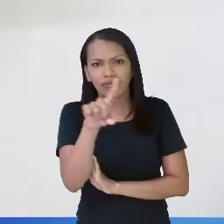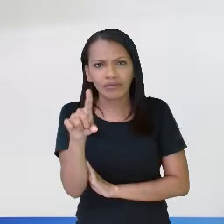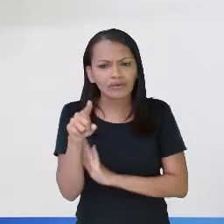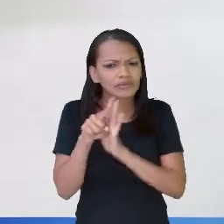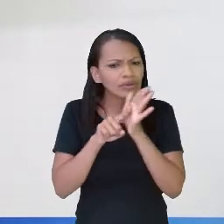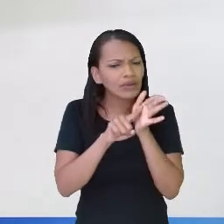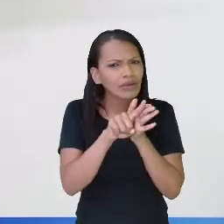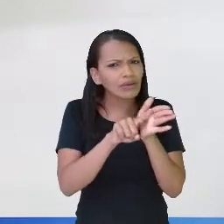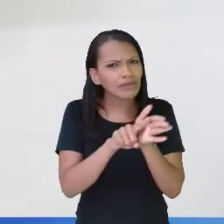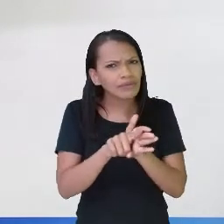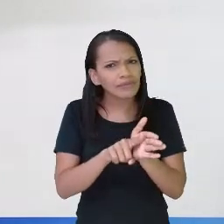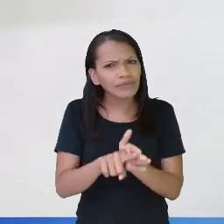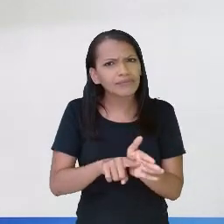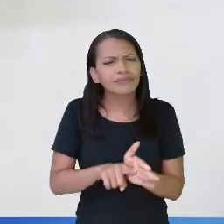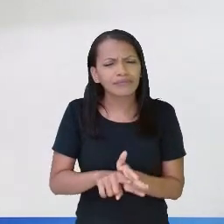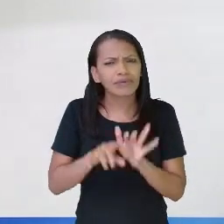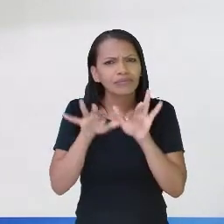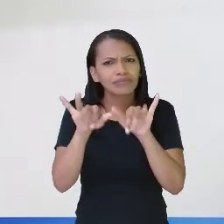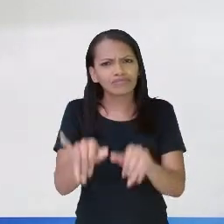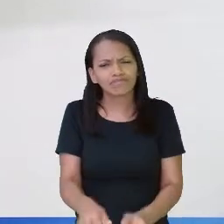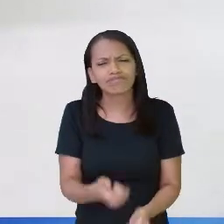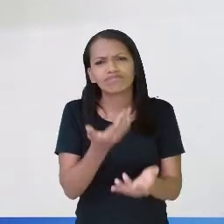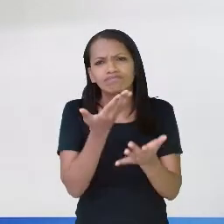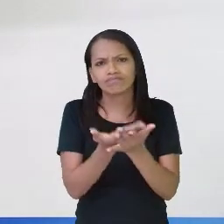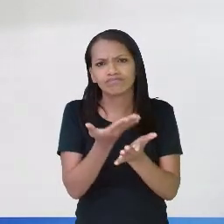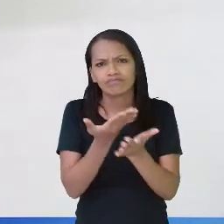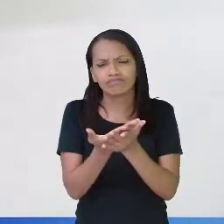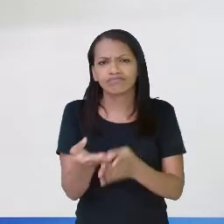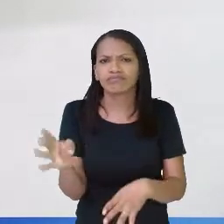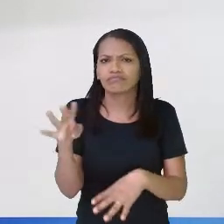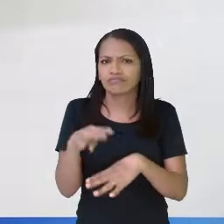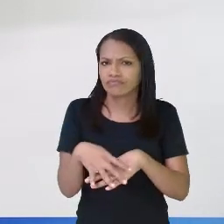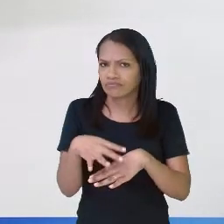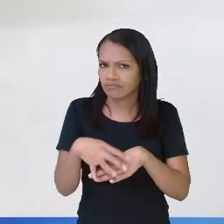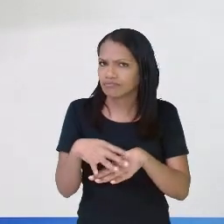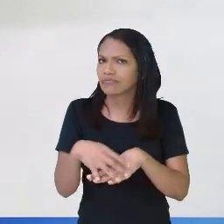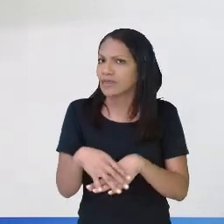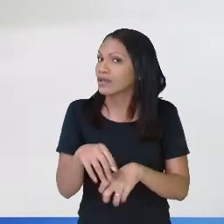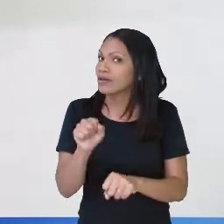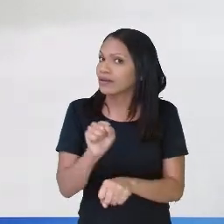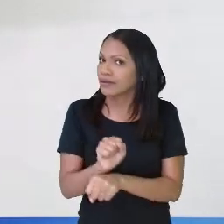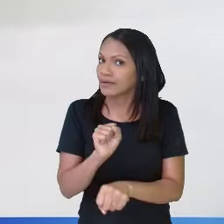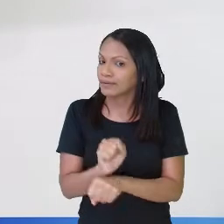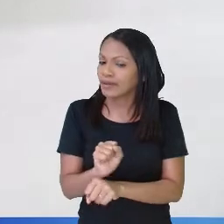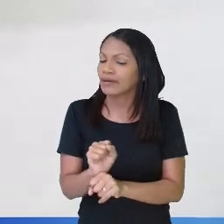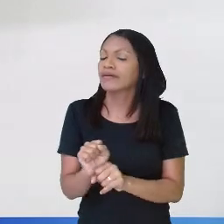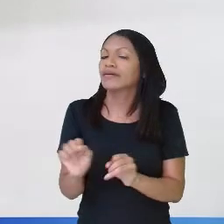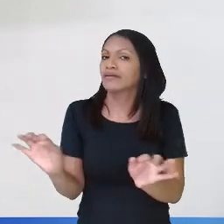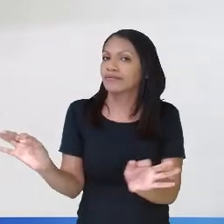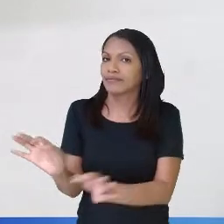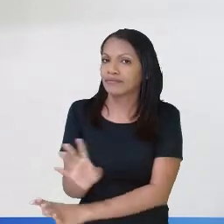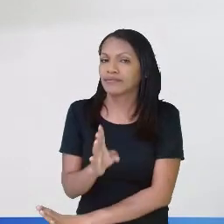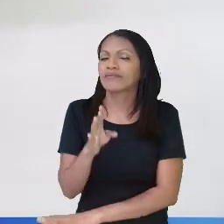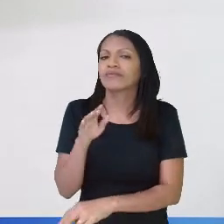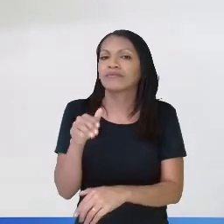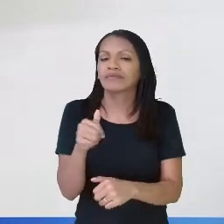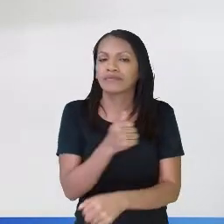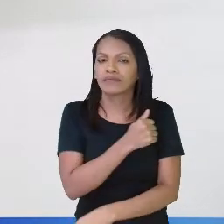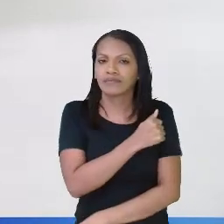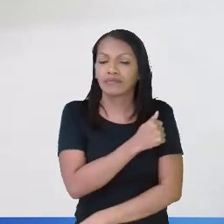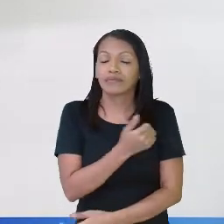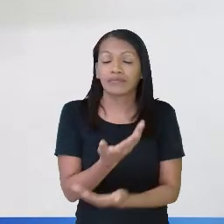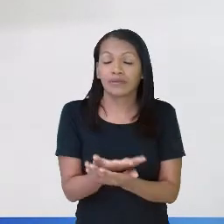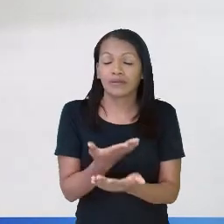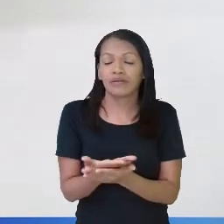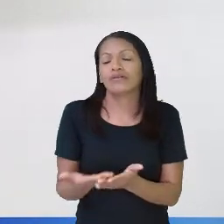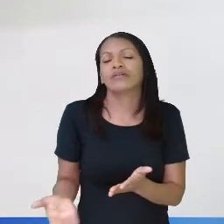pesquisar um pouco mais ao fim da aula de matemática, tá? Você vai esperar terminar de matemática. E você vai pesquisar um pouco mais sobre os